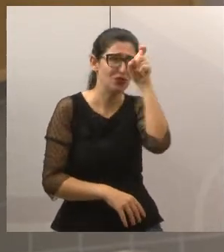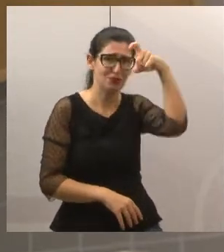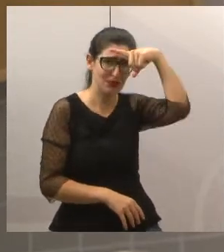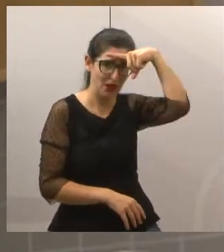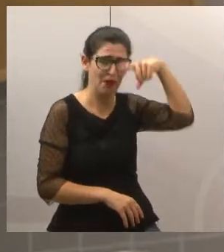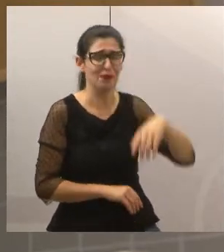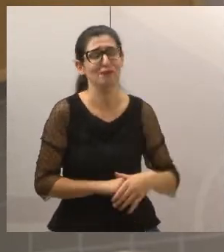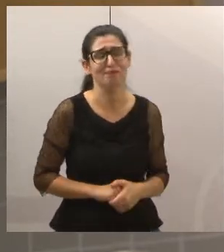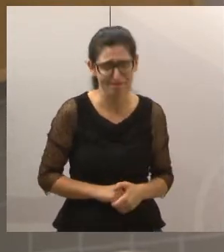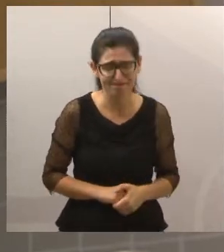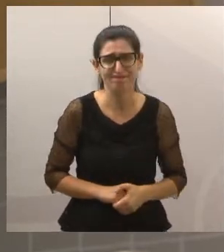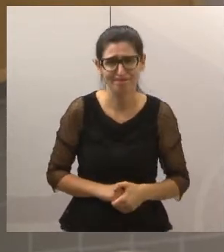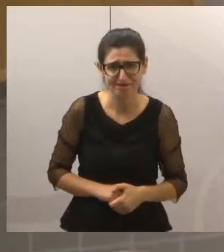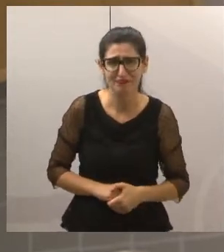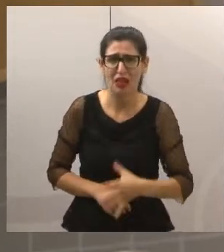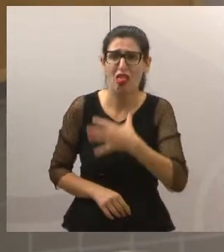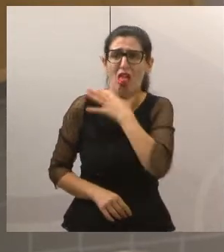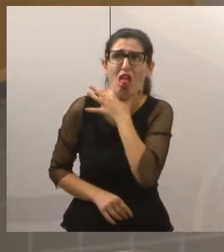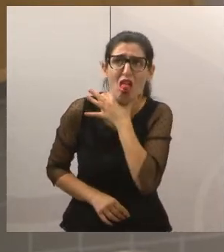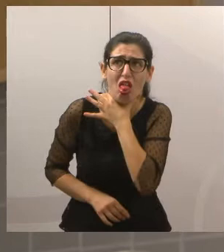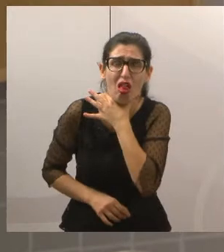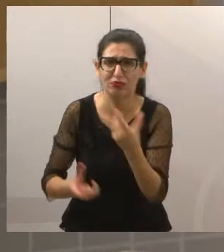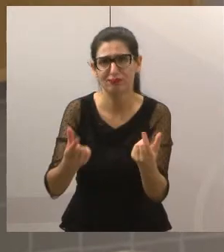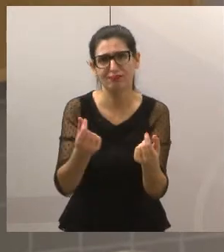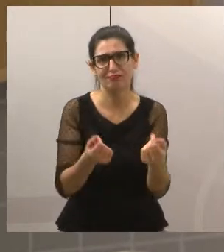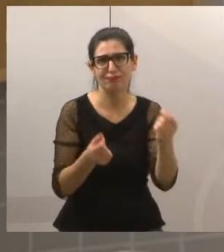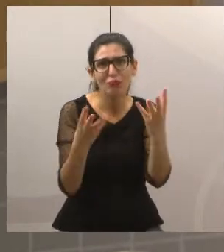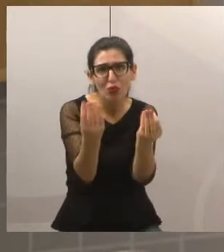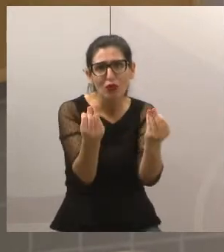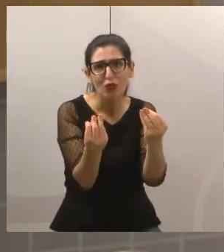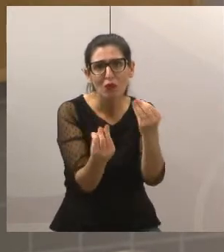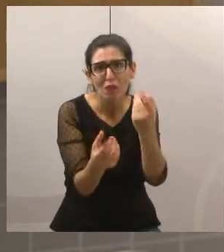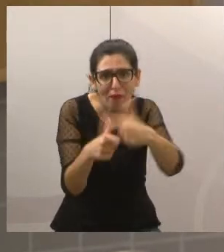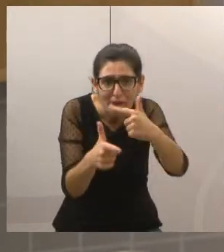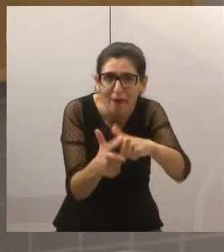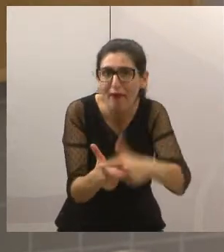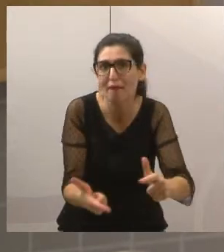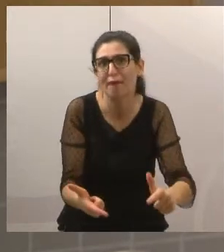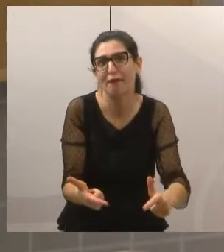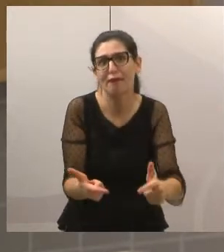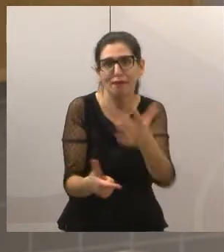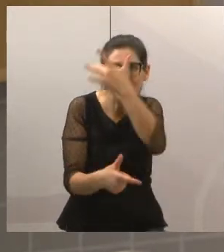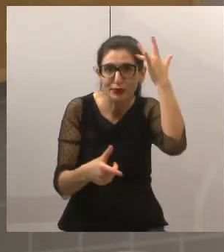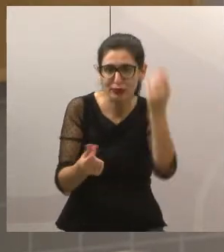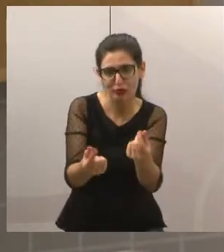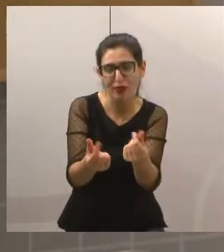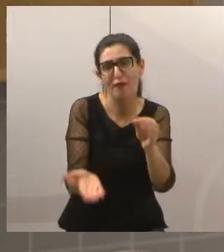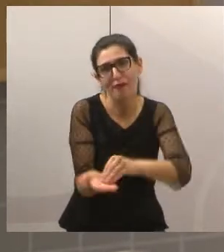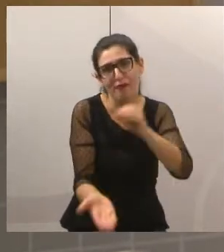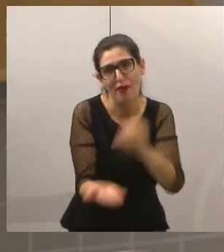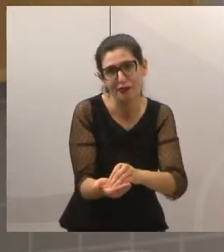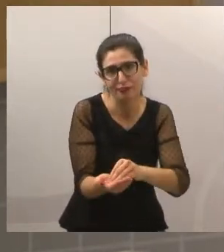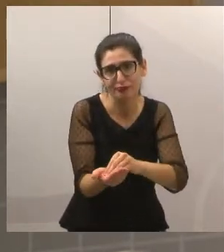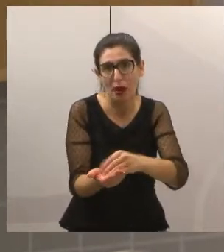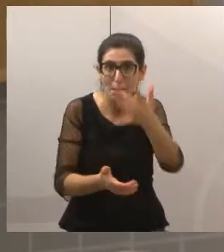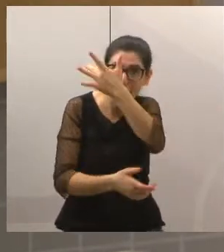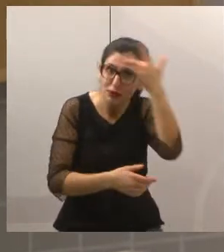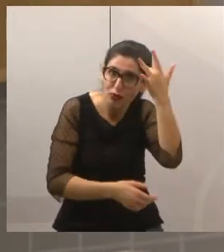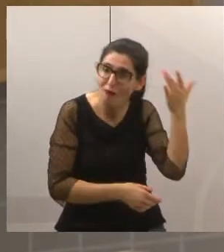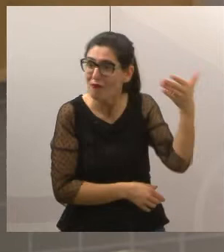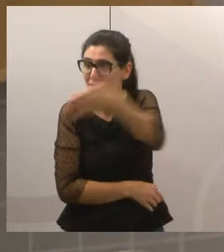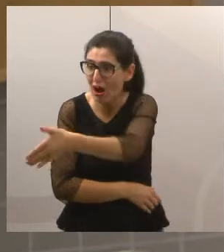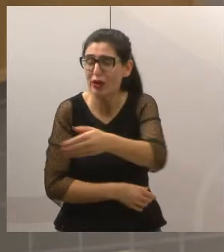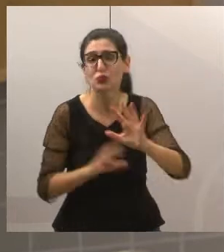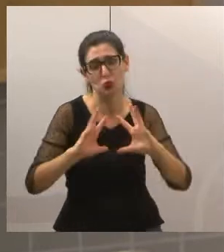e por isso o orçamento dessas duas secretarias tem tido um maior reforço. Mas também